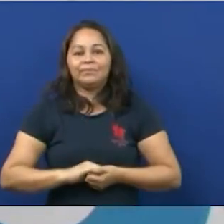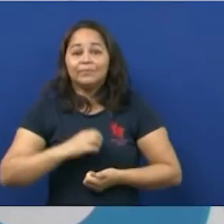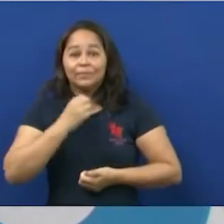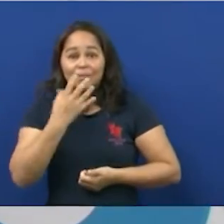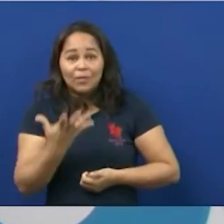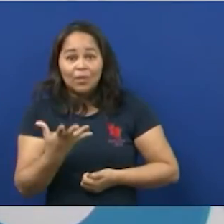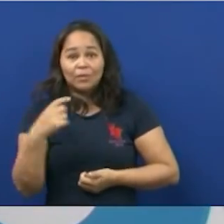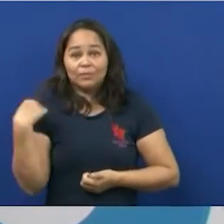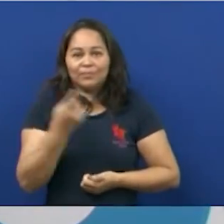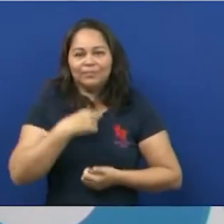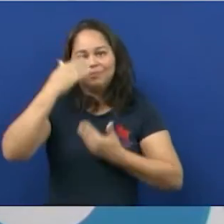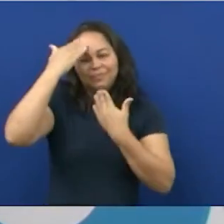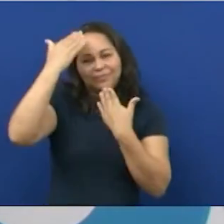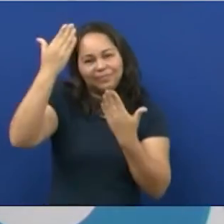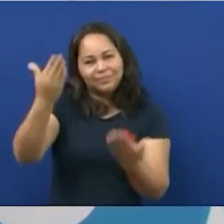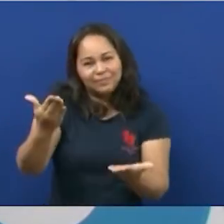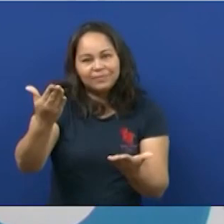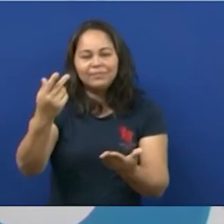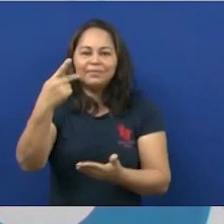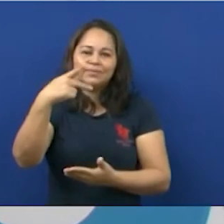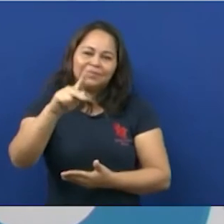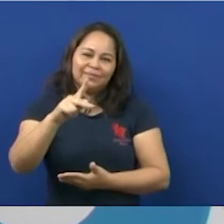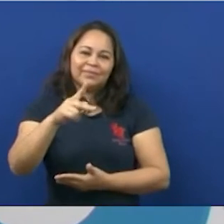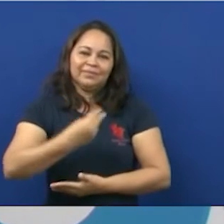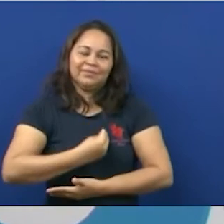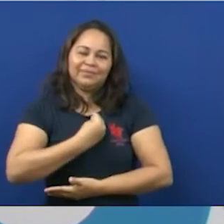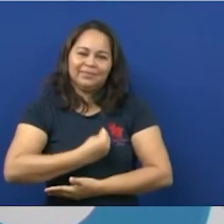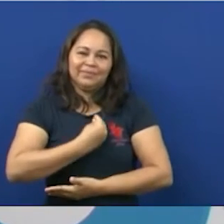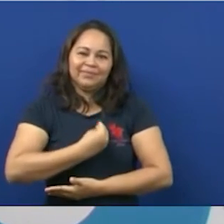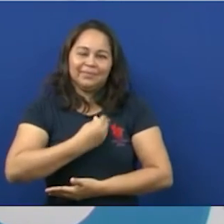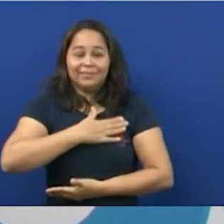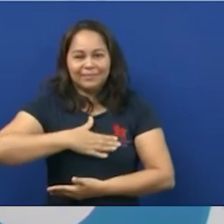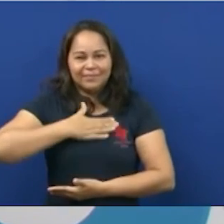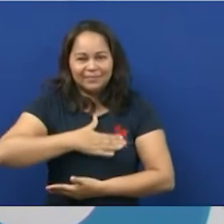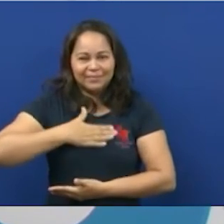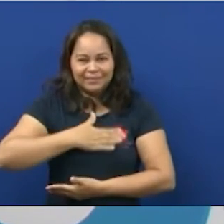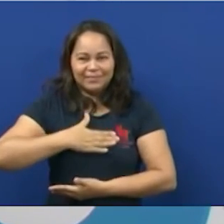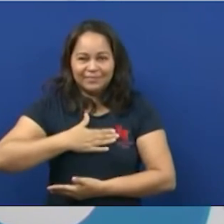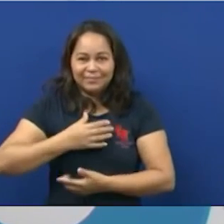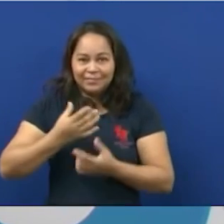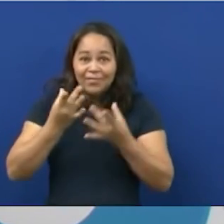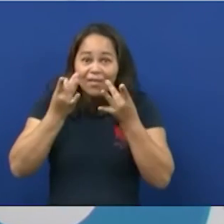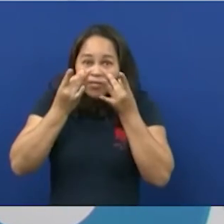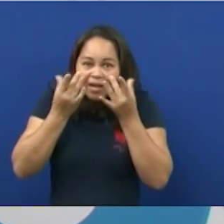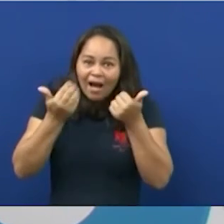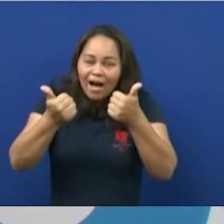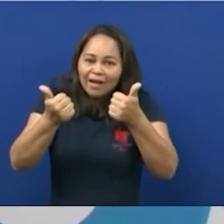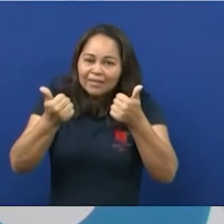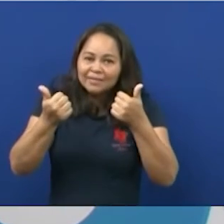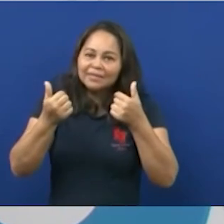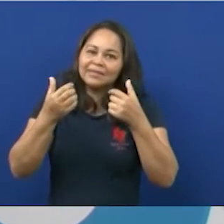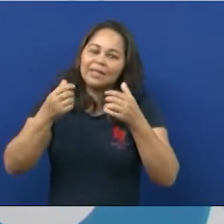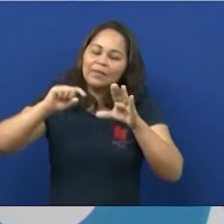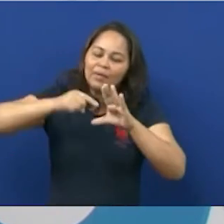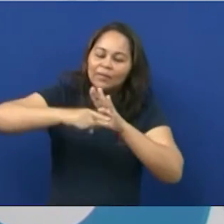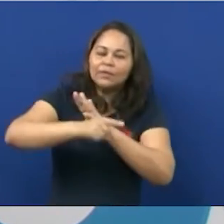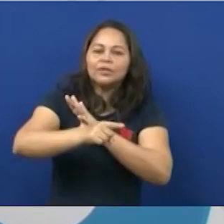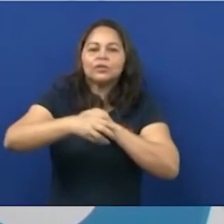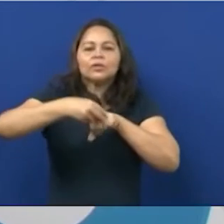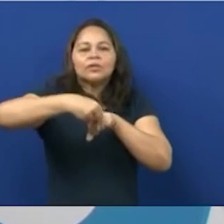Bom, nós agradecemos a sua participação, espero que você tenha gostado e fica atento para que você possa estar aprofundando esses